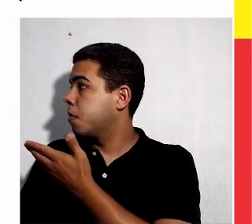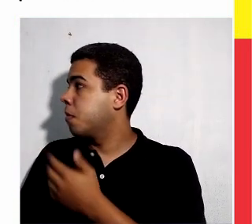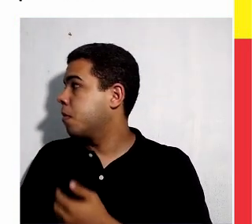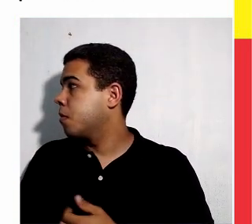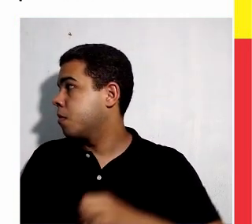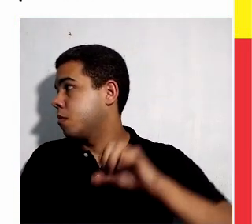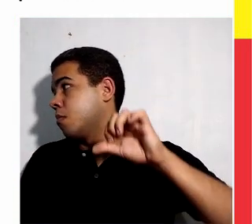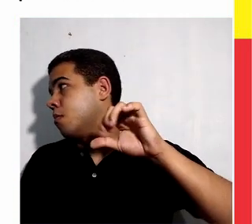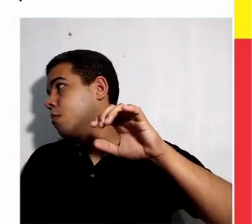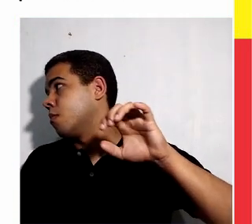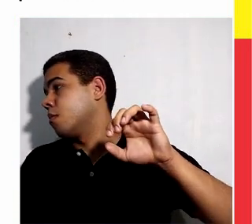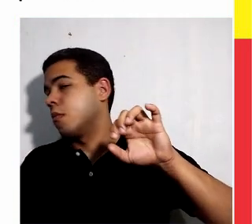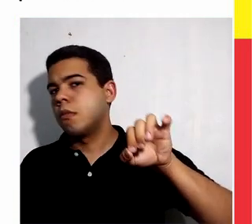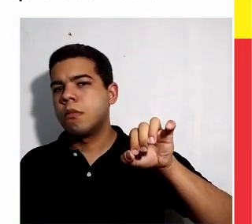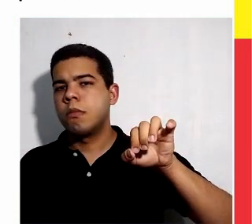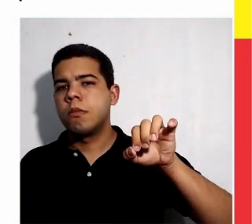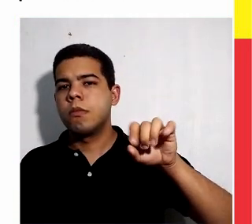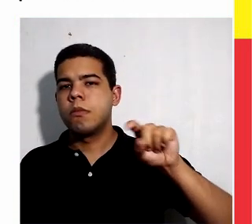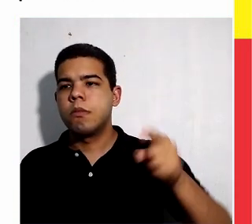é